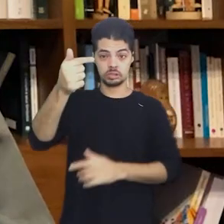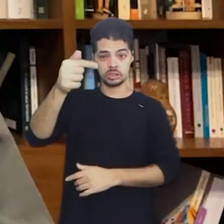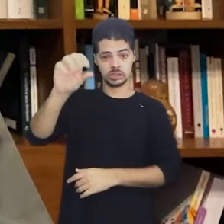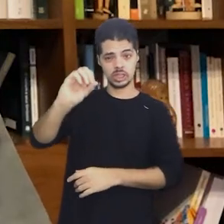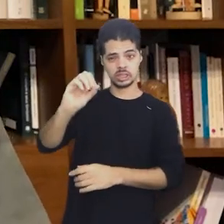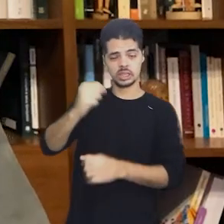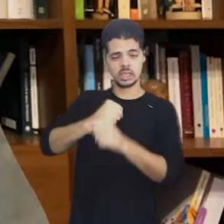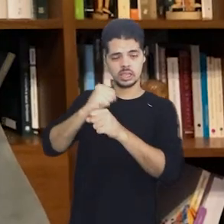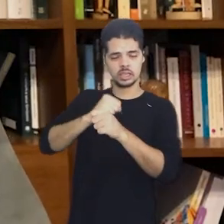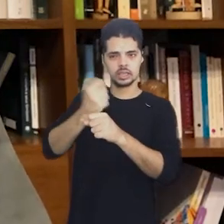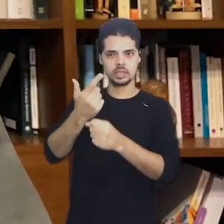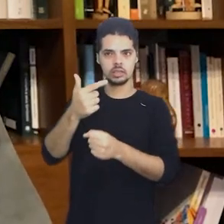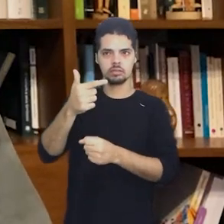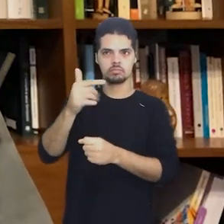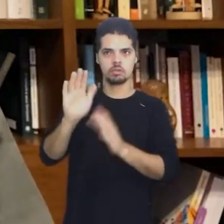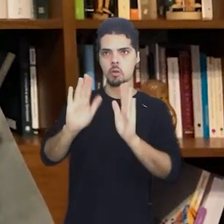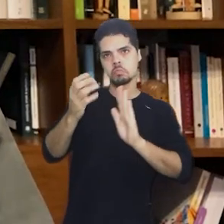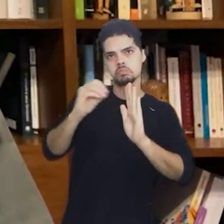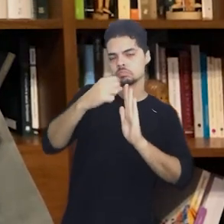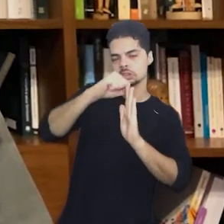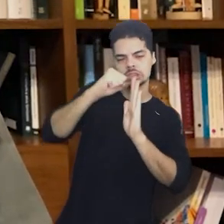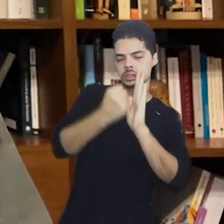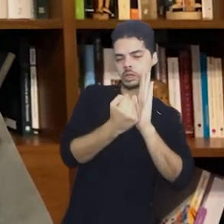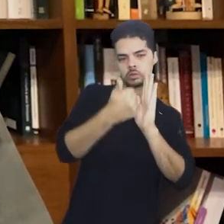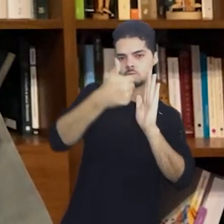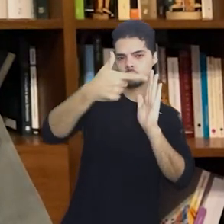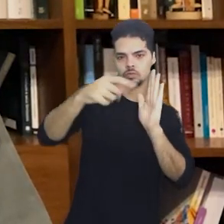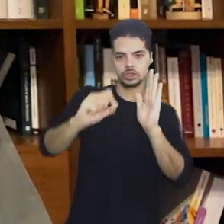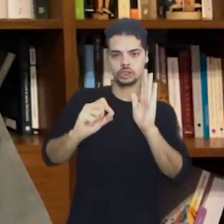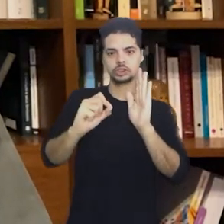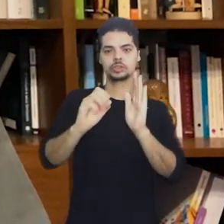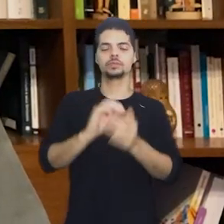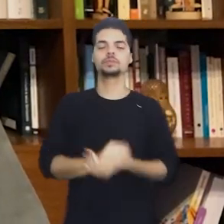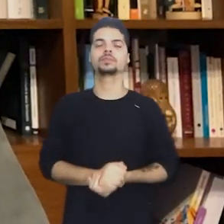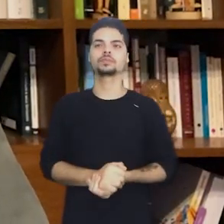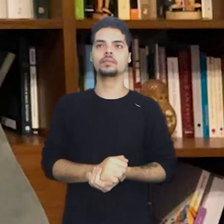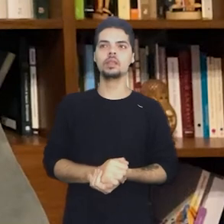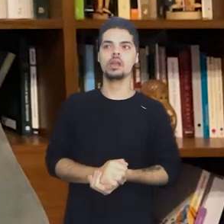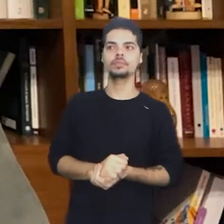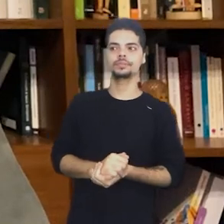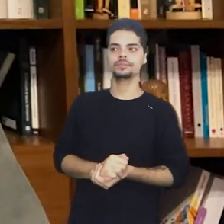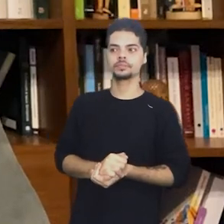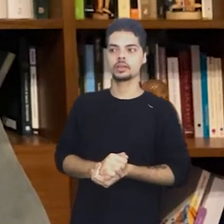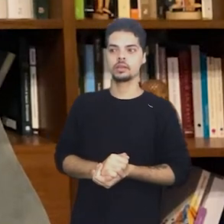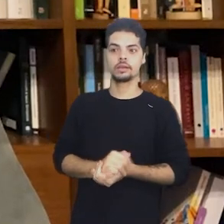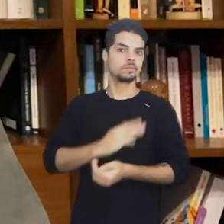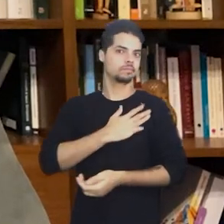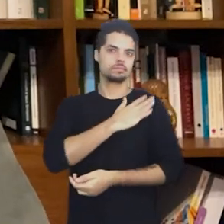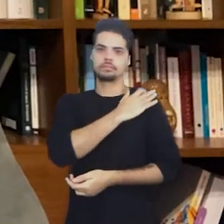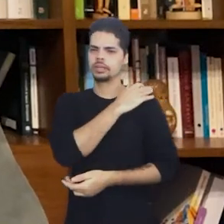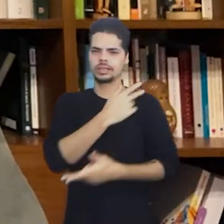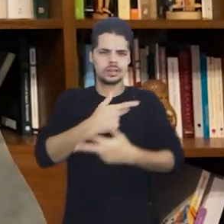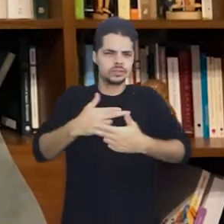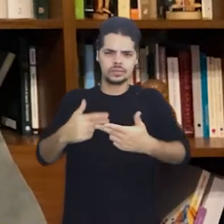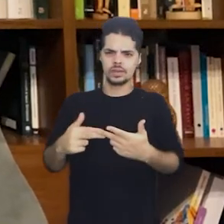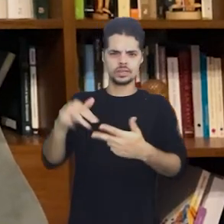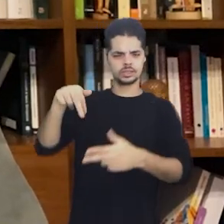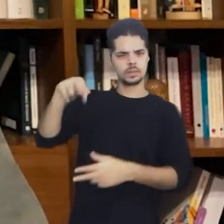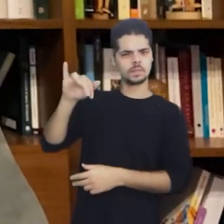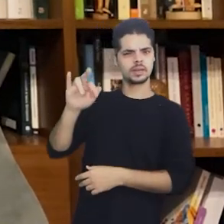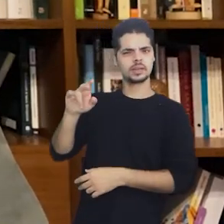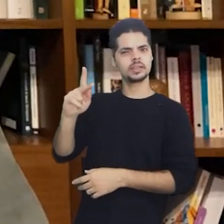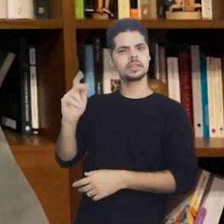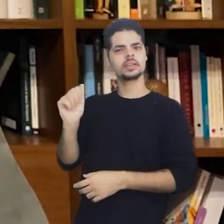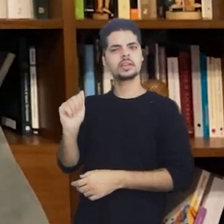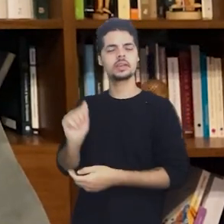de 70 e 80 do século 20 o Almirante Max justo Guedes Erick Marques caminha Brian Valley e o Almirante